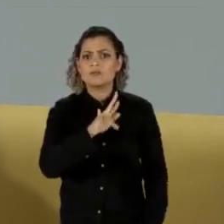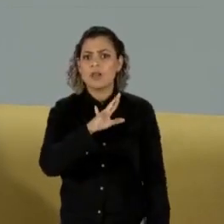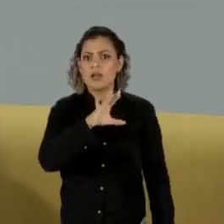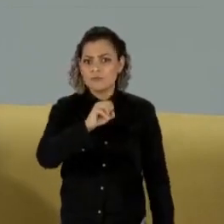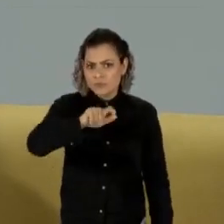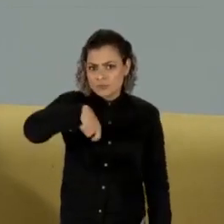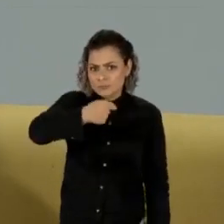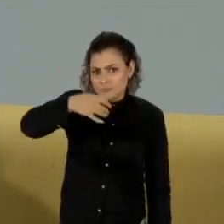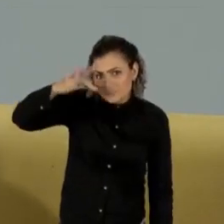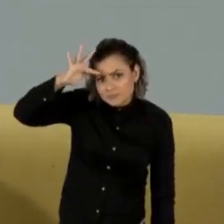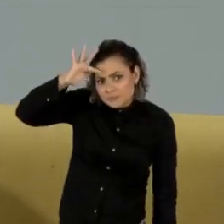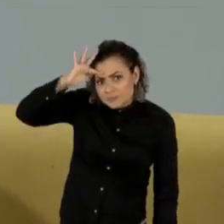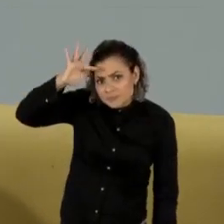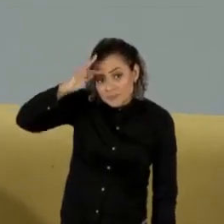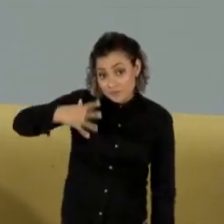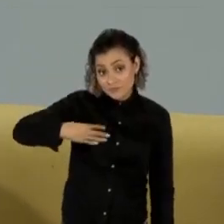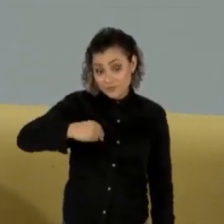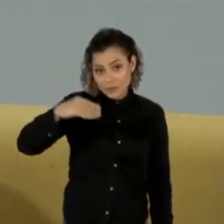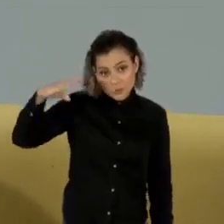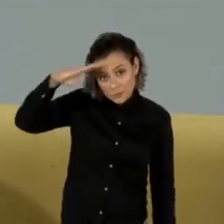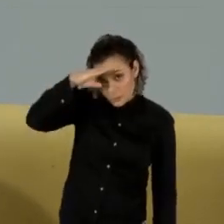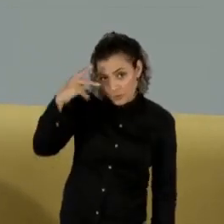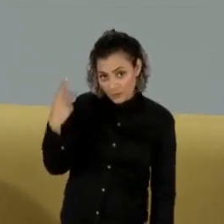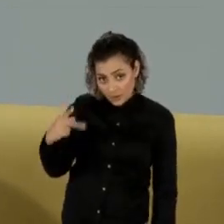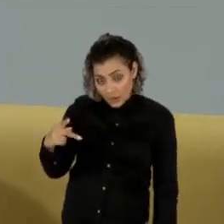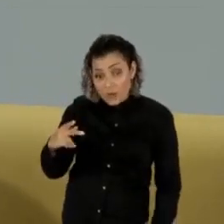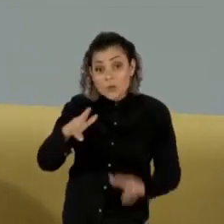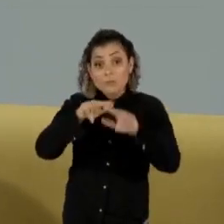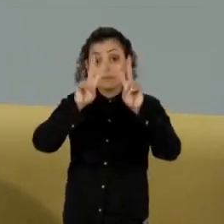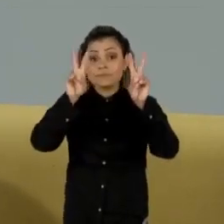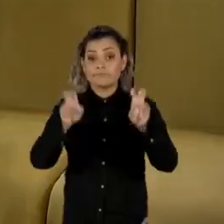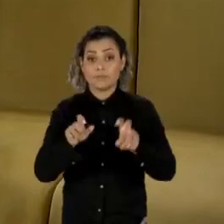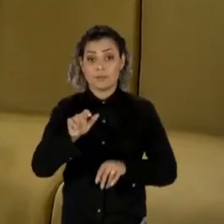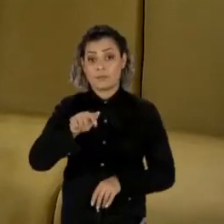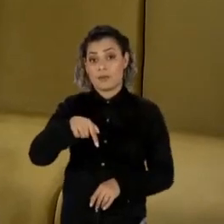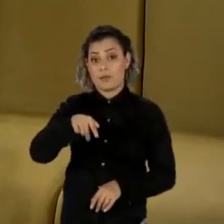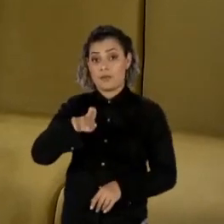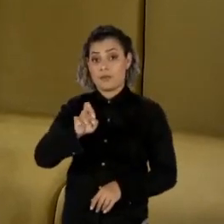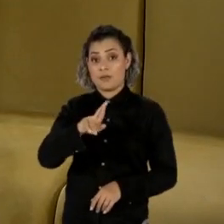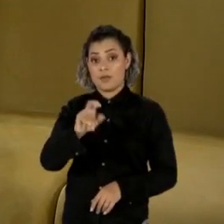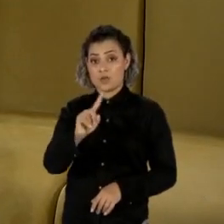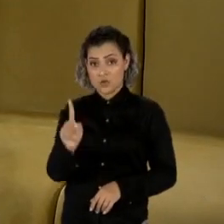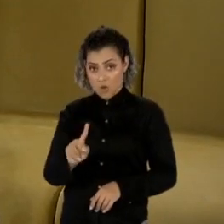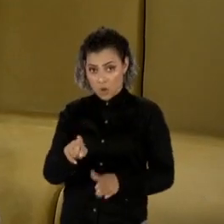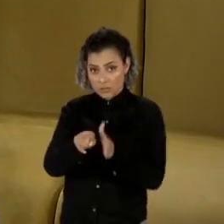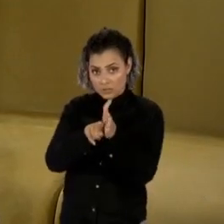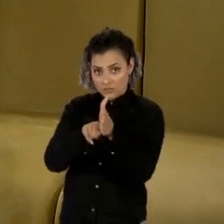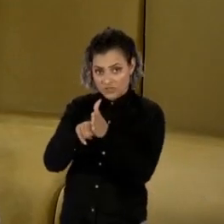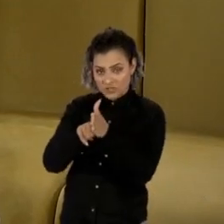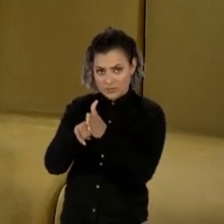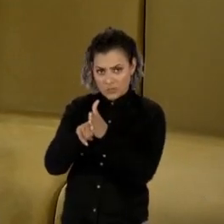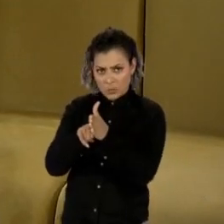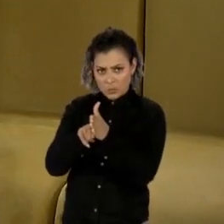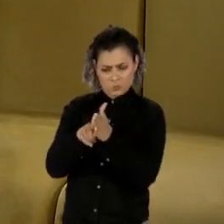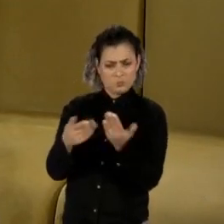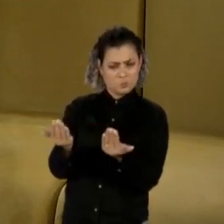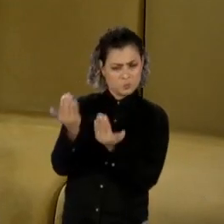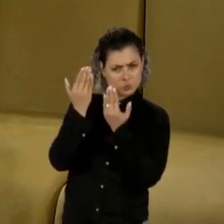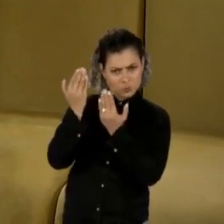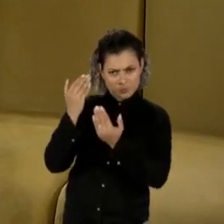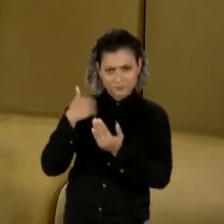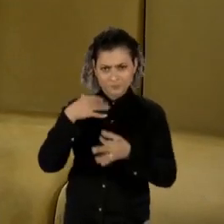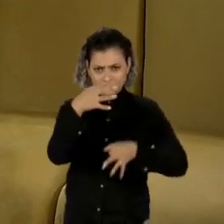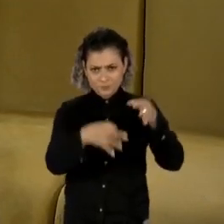filho mais velho do presidente jair bolsonaro no caso queiroz flávio bolsonaro alegou que a investigação sobre ele na justiça